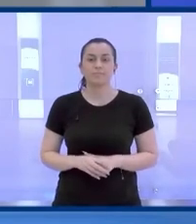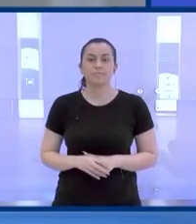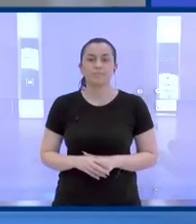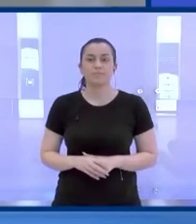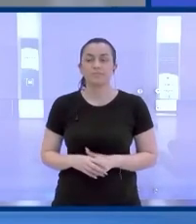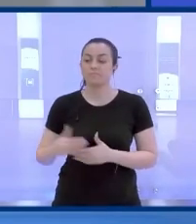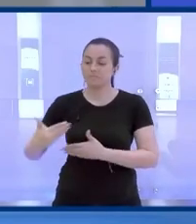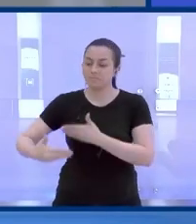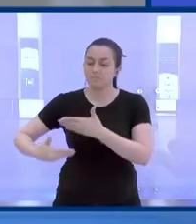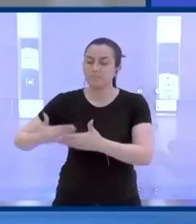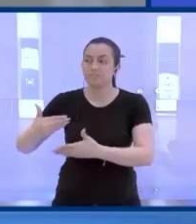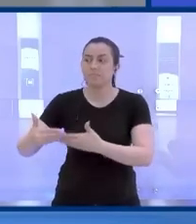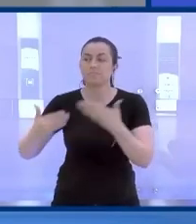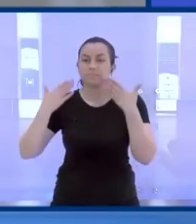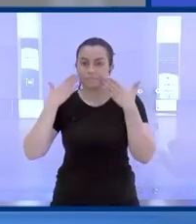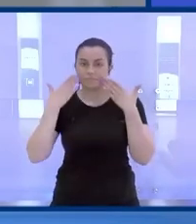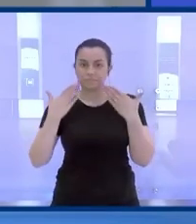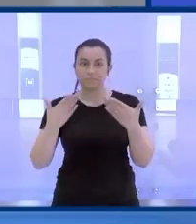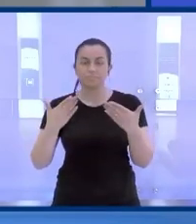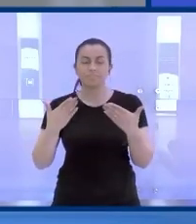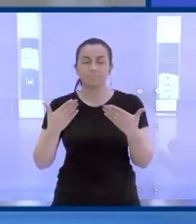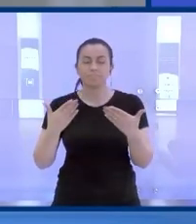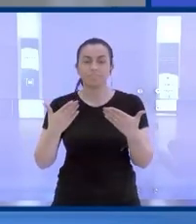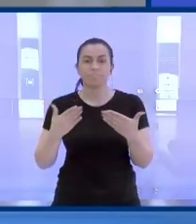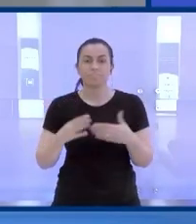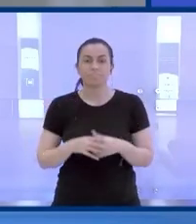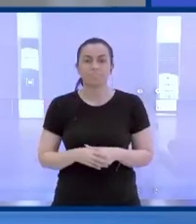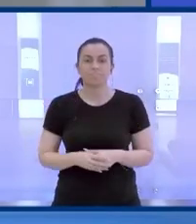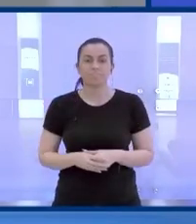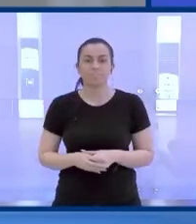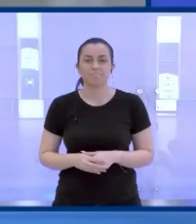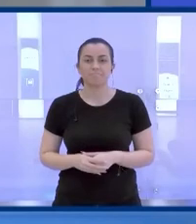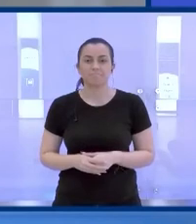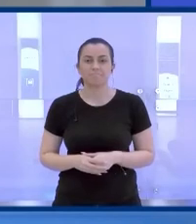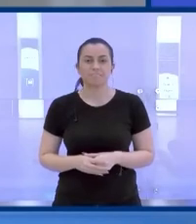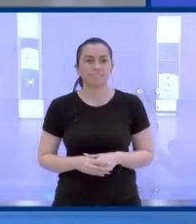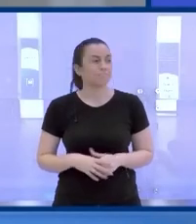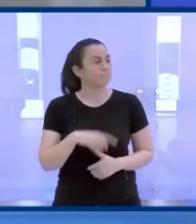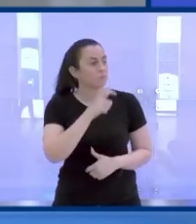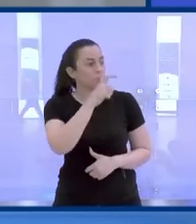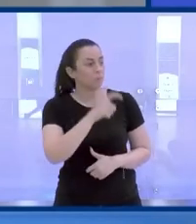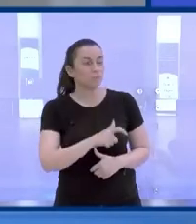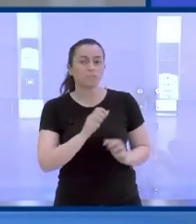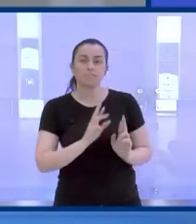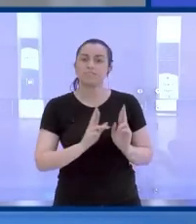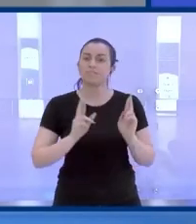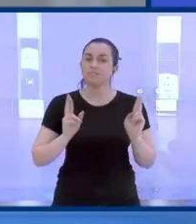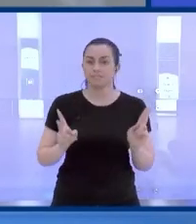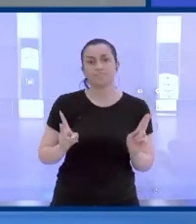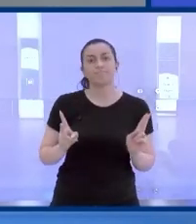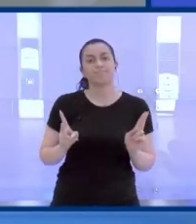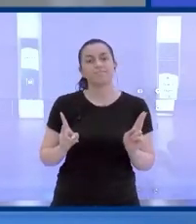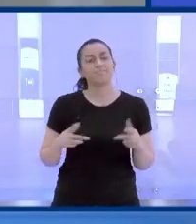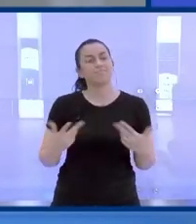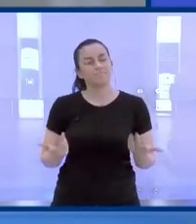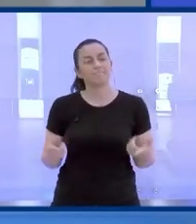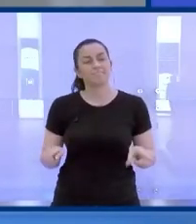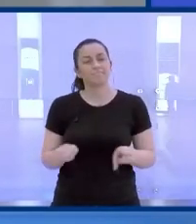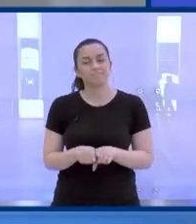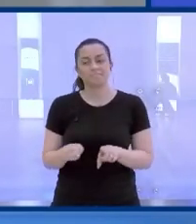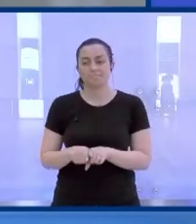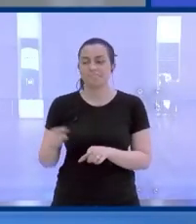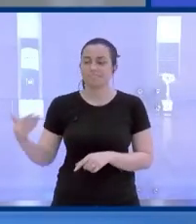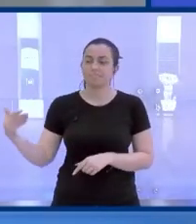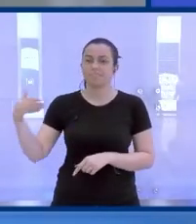em seguida estará numa situação, num modelo diferente desse, mas também aqui vindo